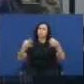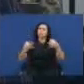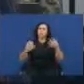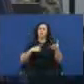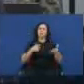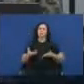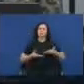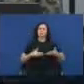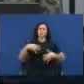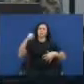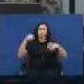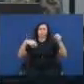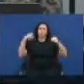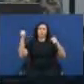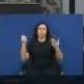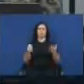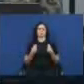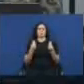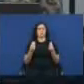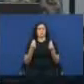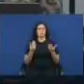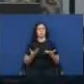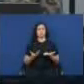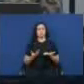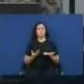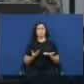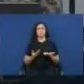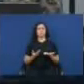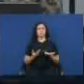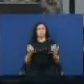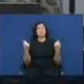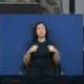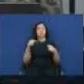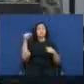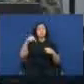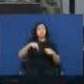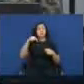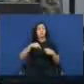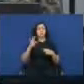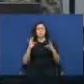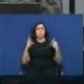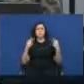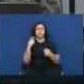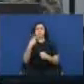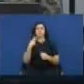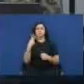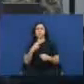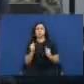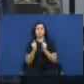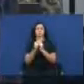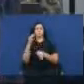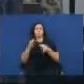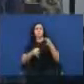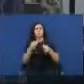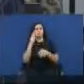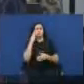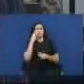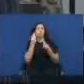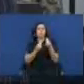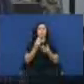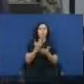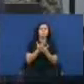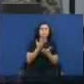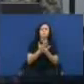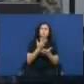tem um serviço ineficiente sendo prestado por essa empresa. Precisamos, essa casa, todos os vereadores, departamento jurídico, estudar uma